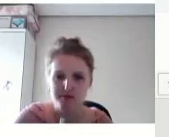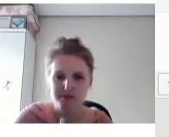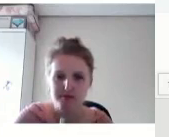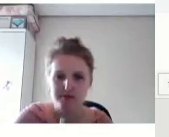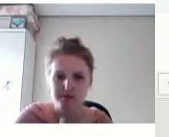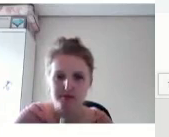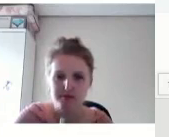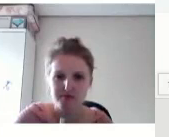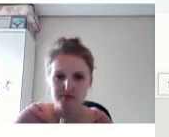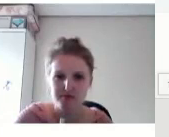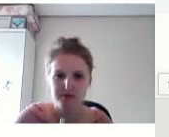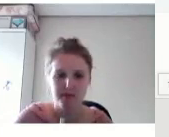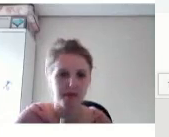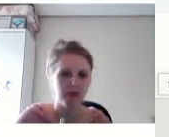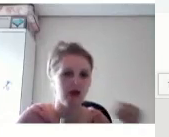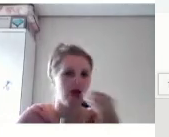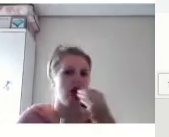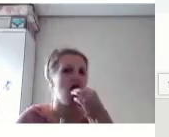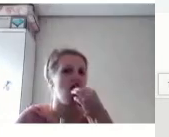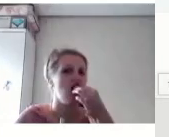a integração no volume